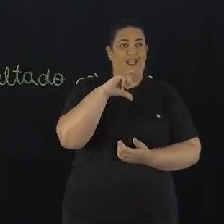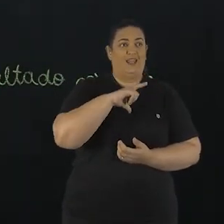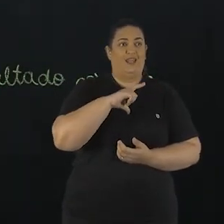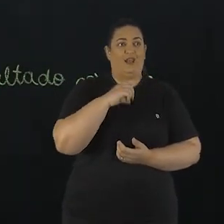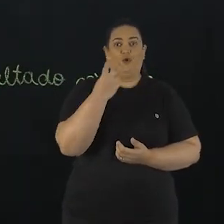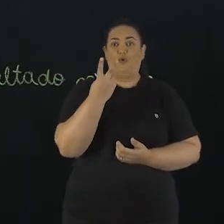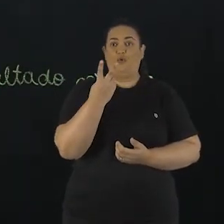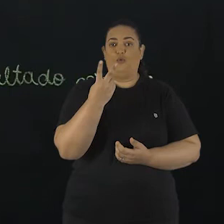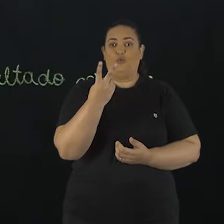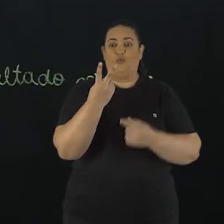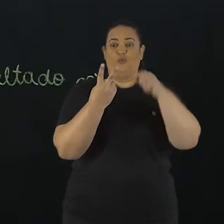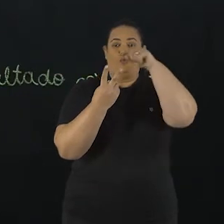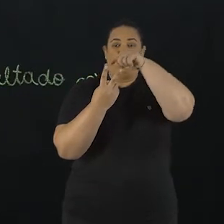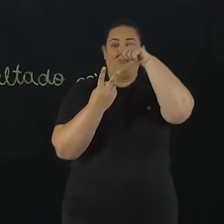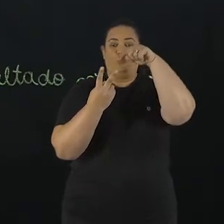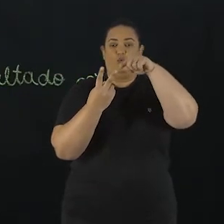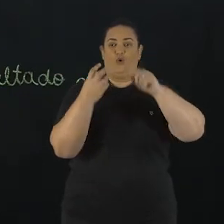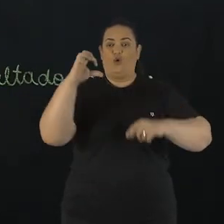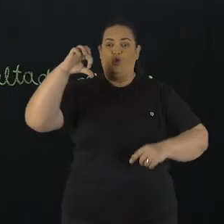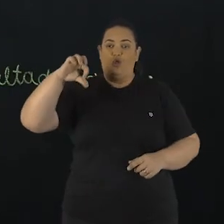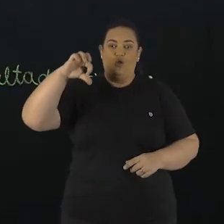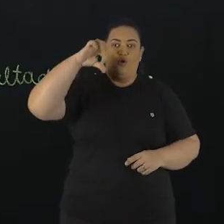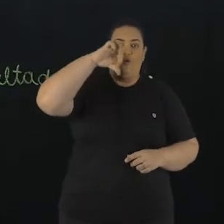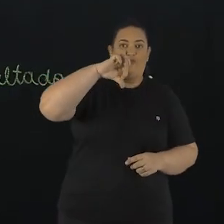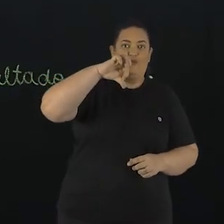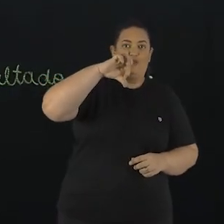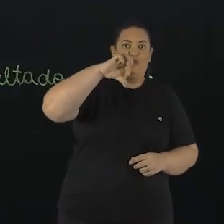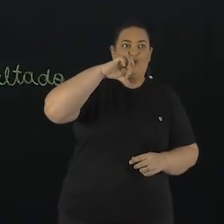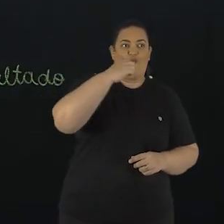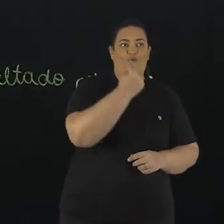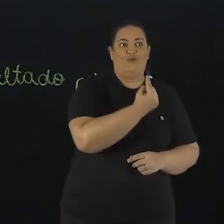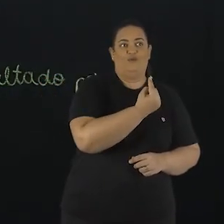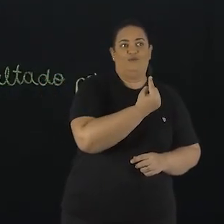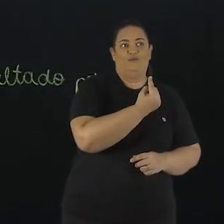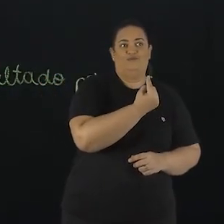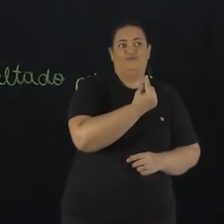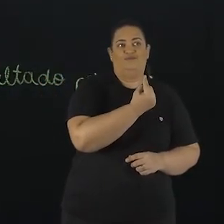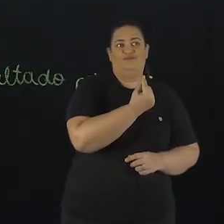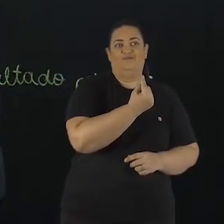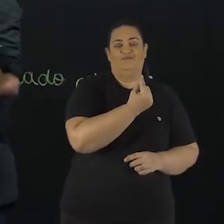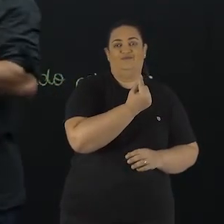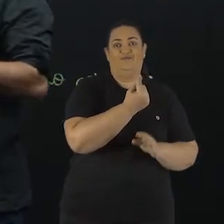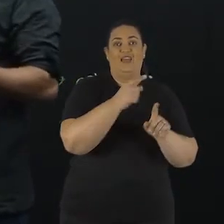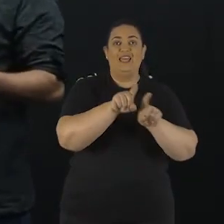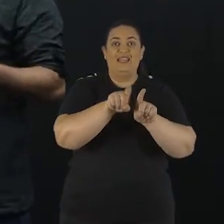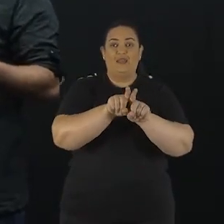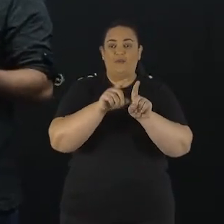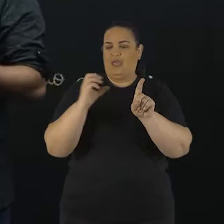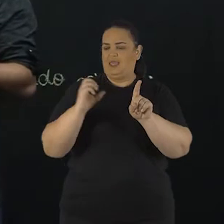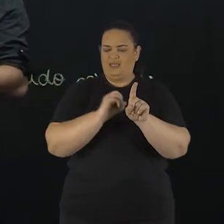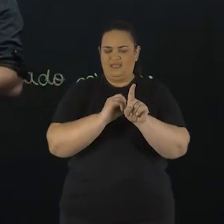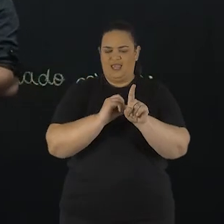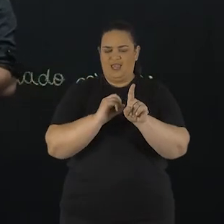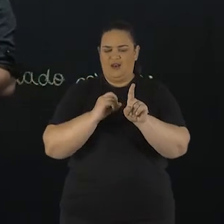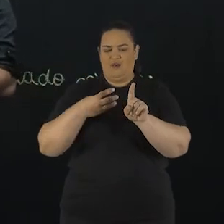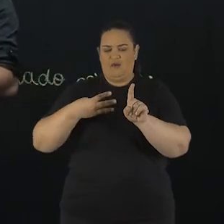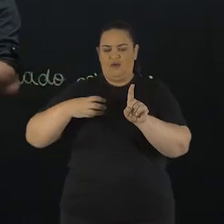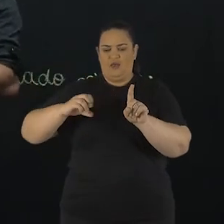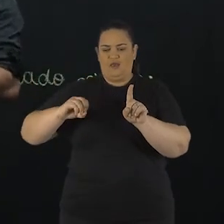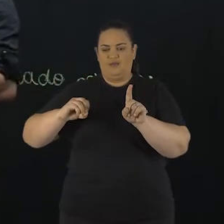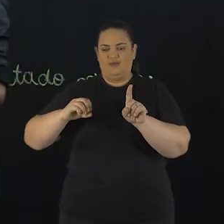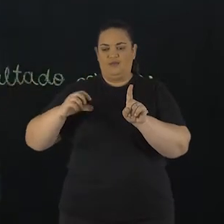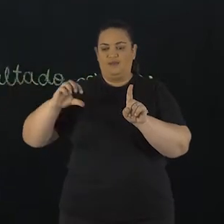duas casas decimais. Assim como também os 30 centavos possuem duas casas